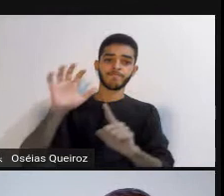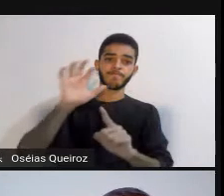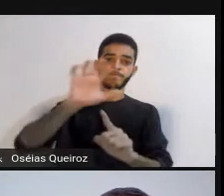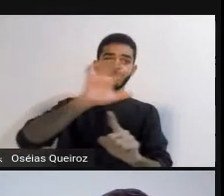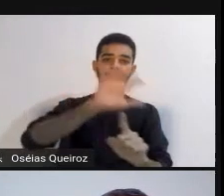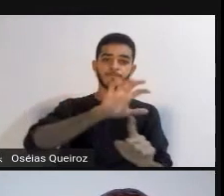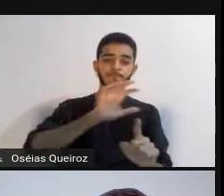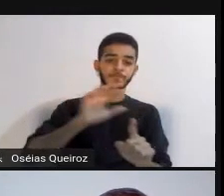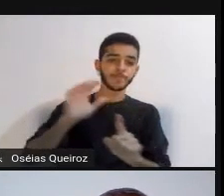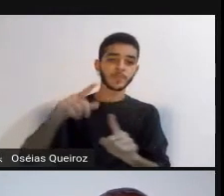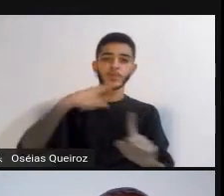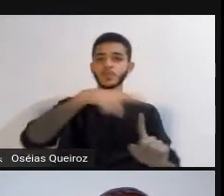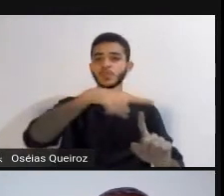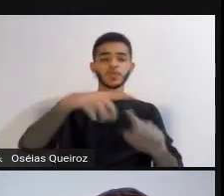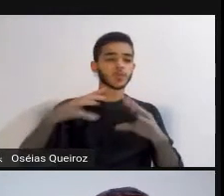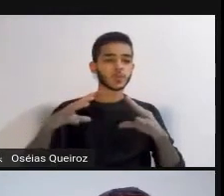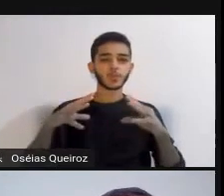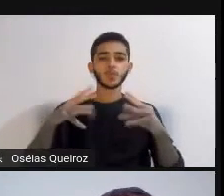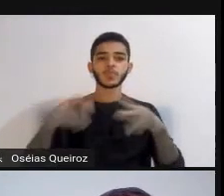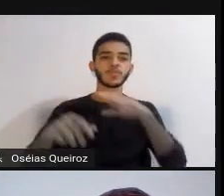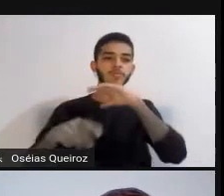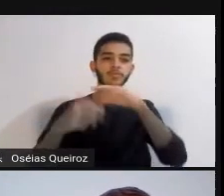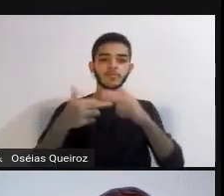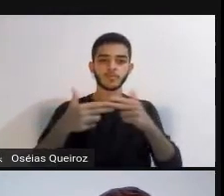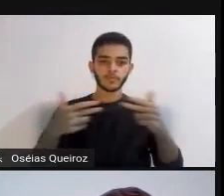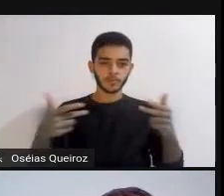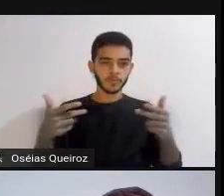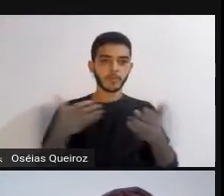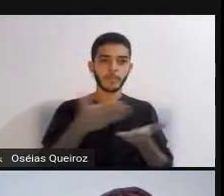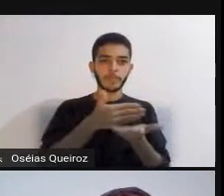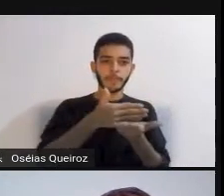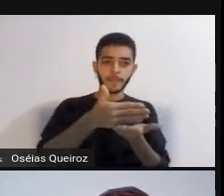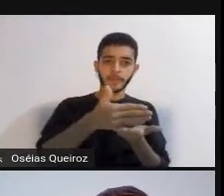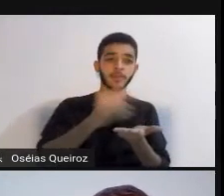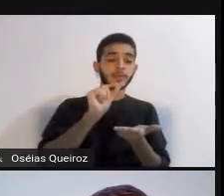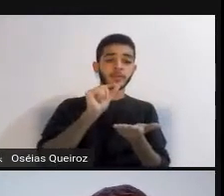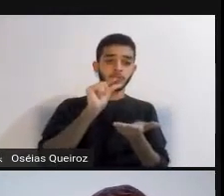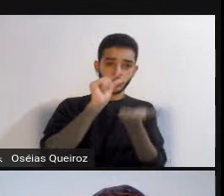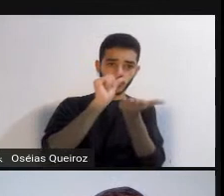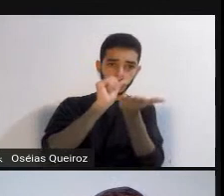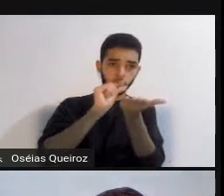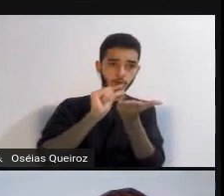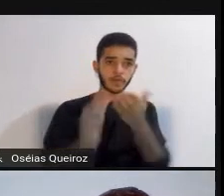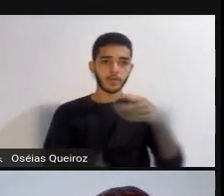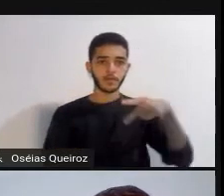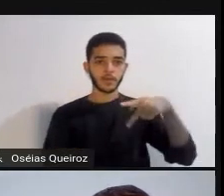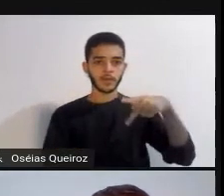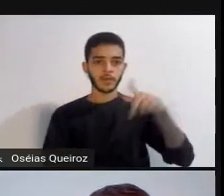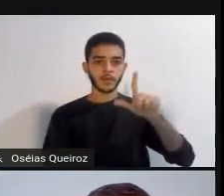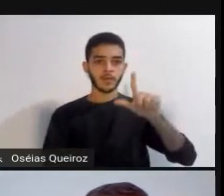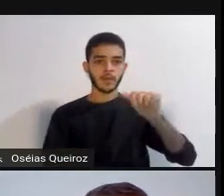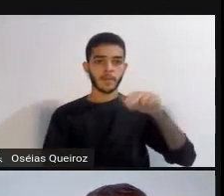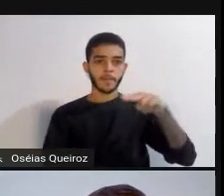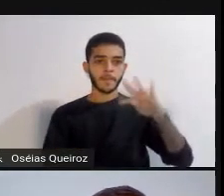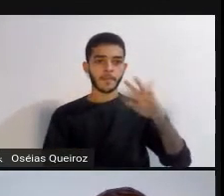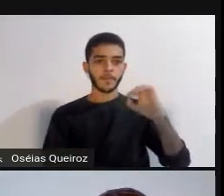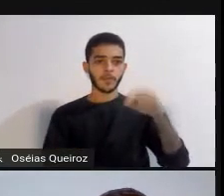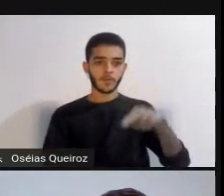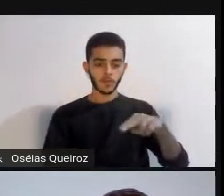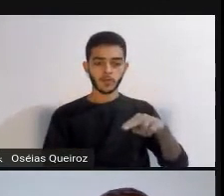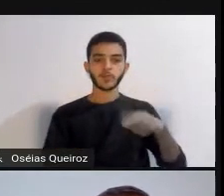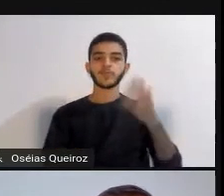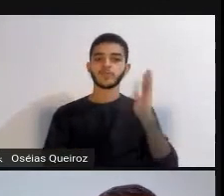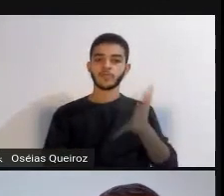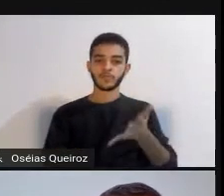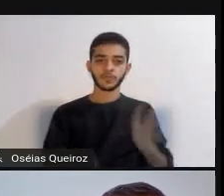os níveis tróficos, desde organismos de menor dimensão, como o plâncton, especificamente aqui no nosso exemplo, um estudo